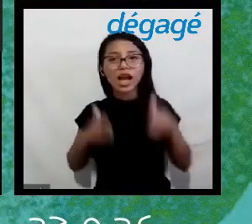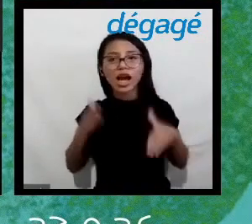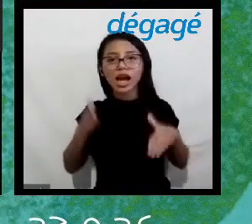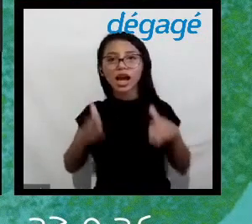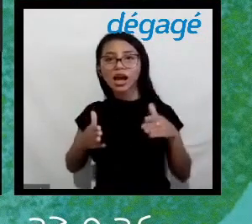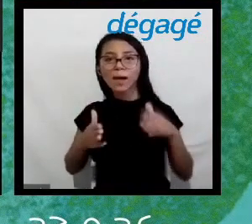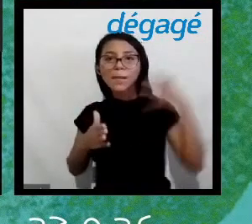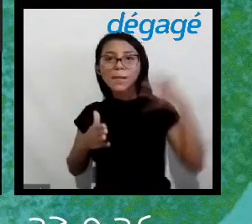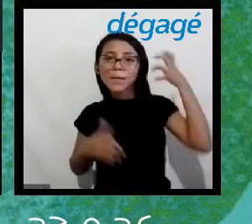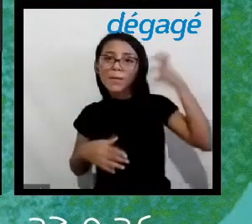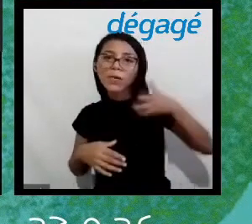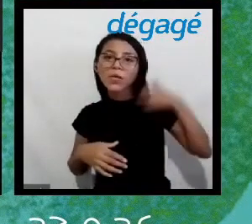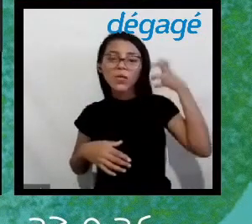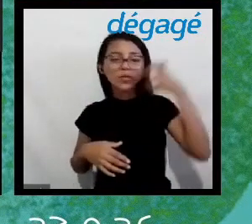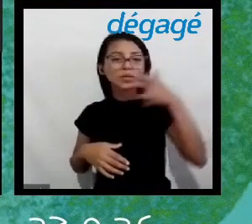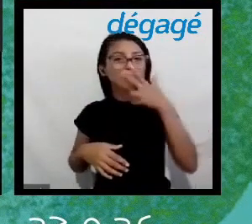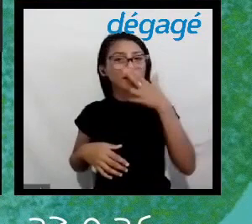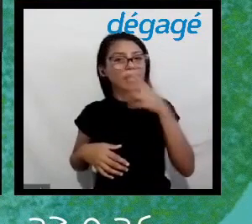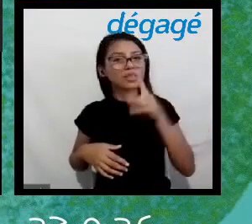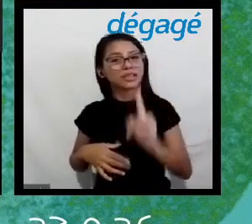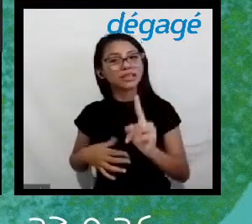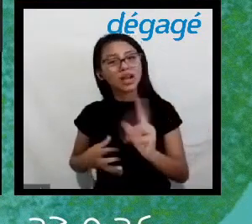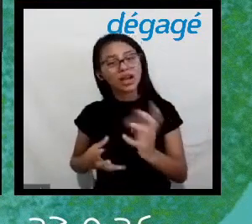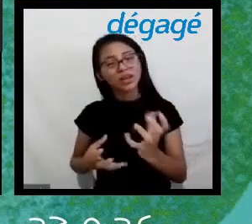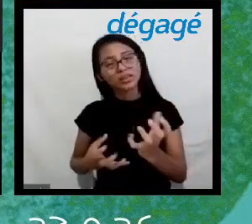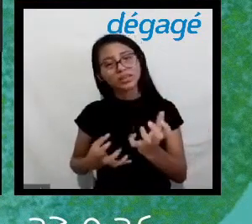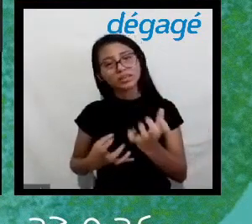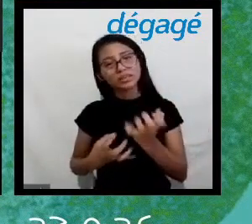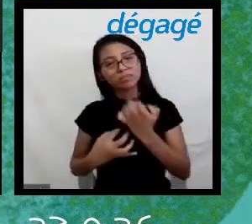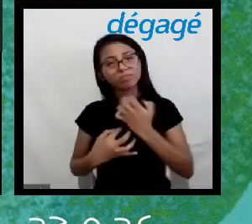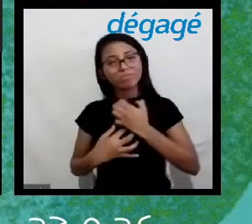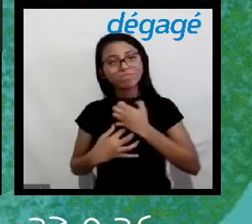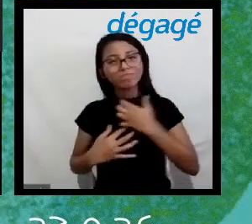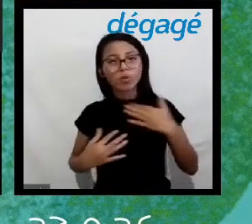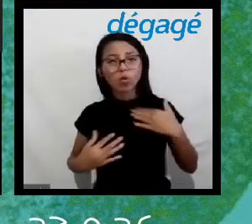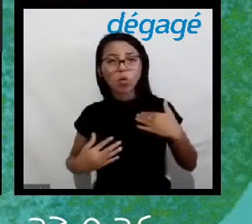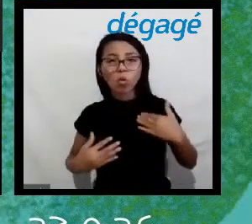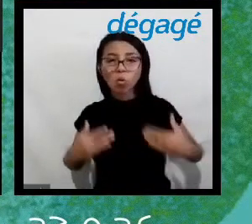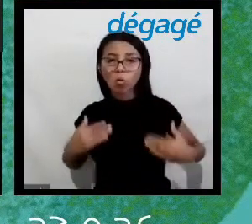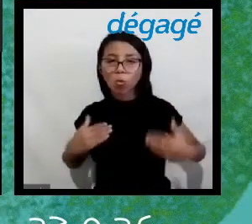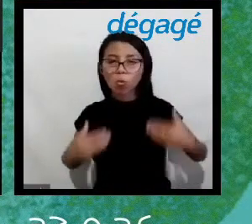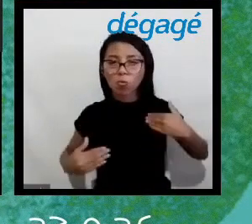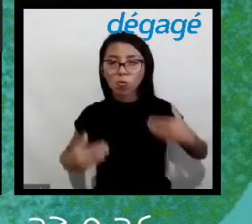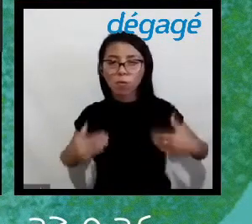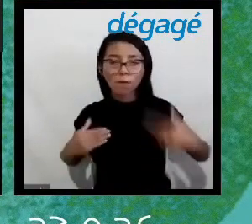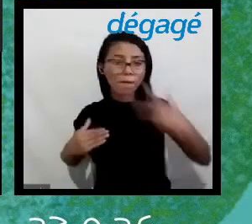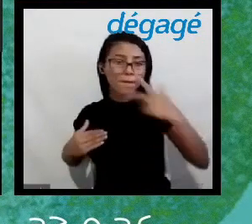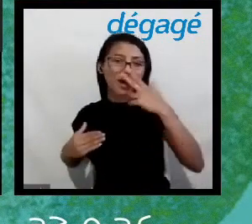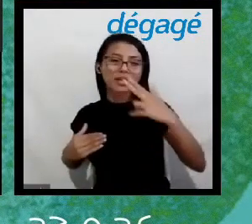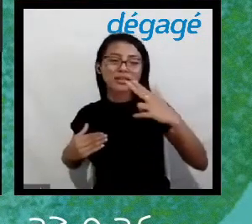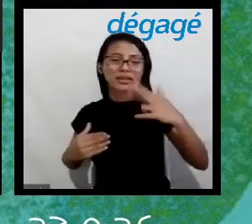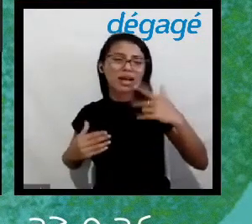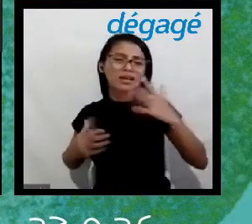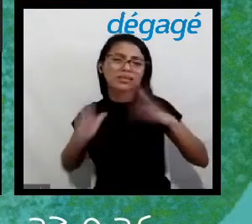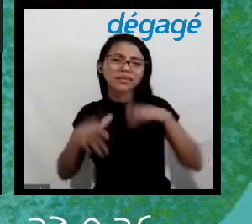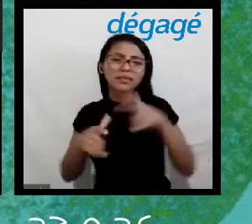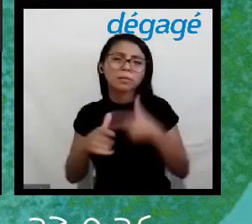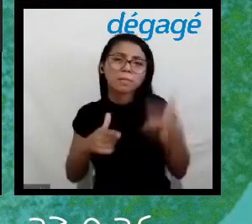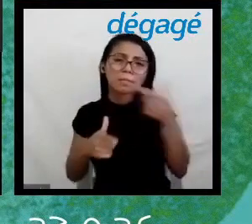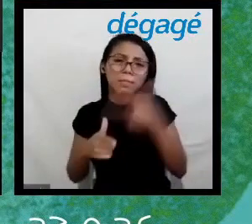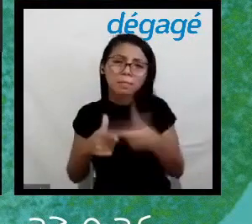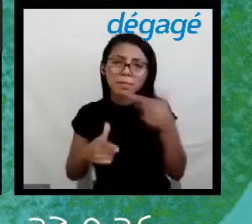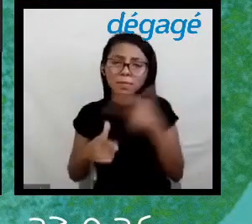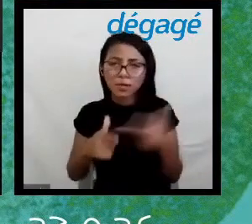mobilização, o Fábio falou de várias situações de crise, de mobilização e como reorganizar de alguma